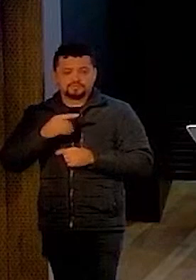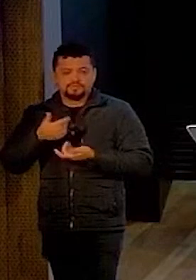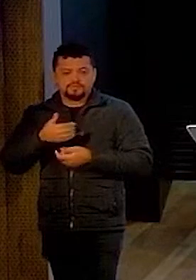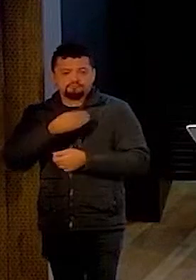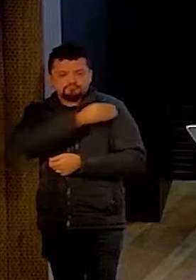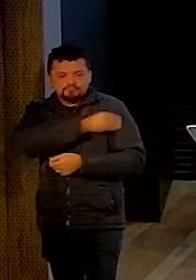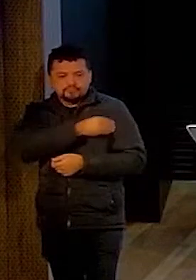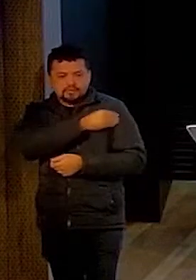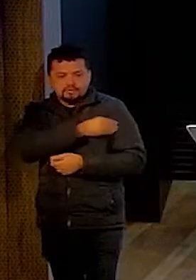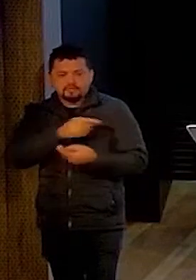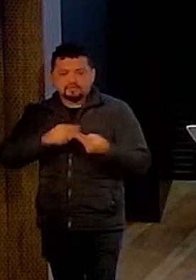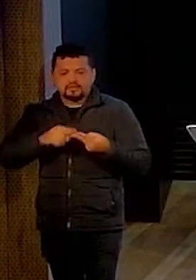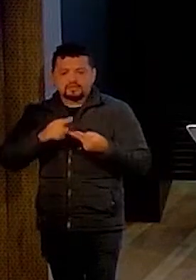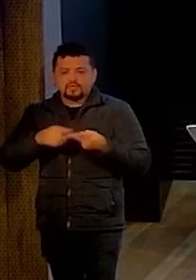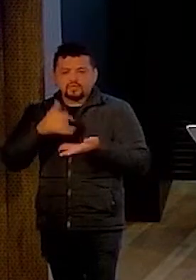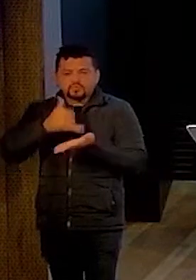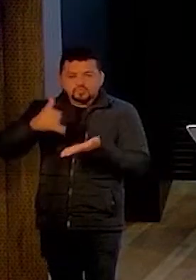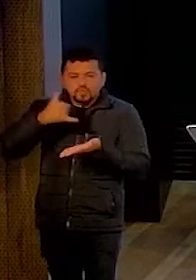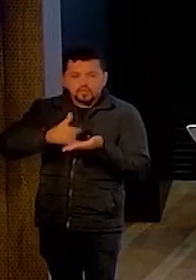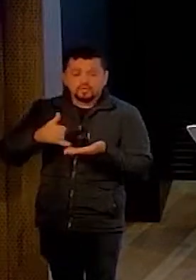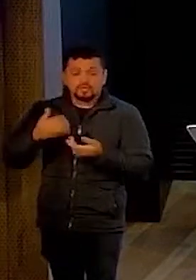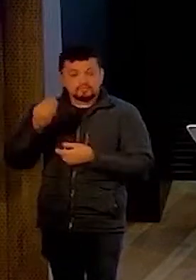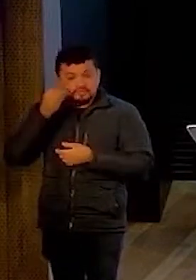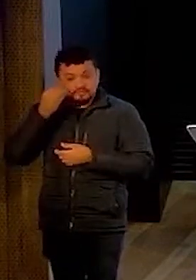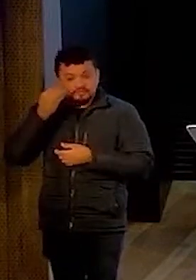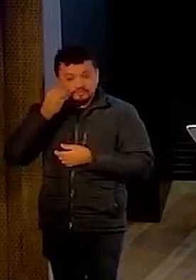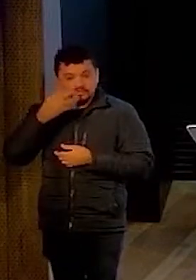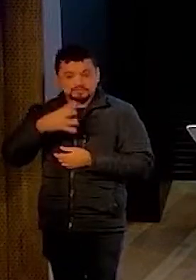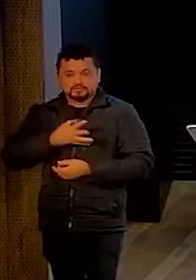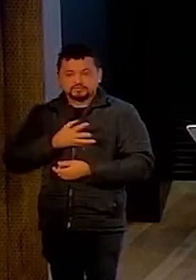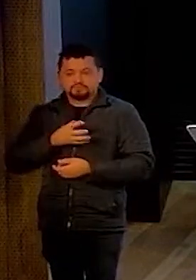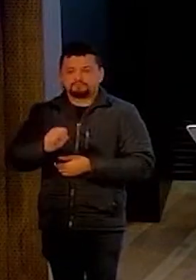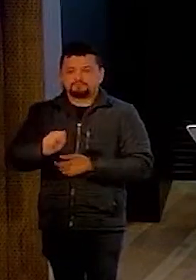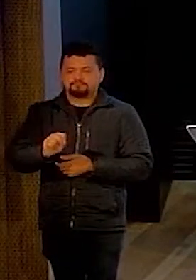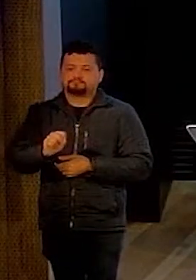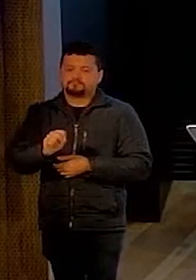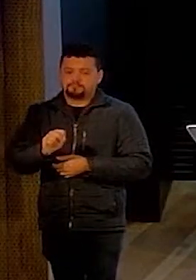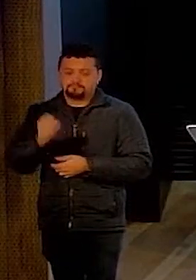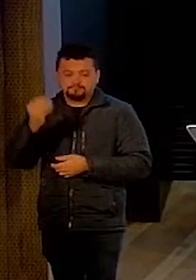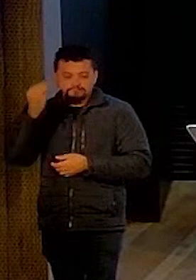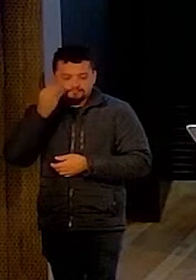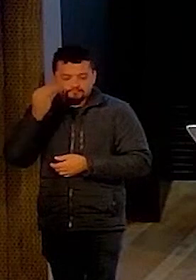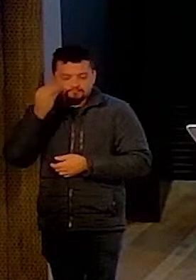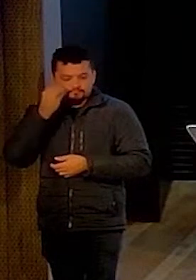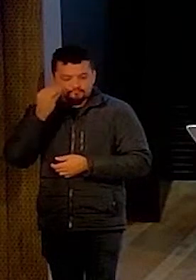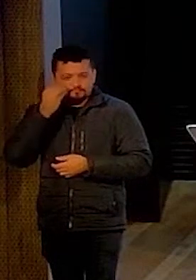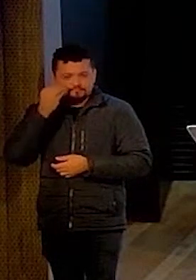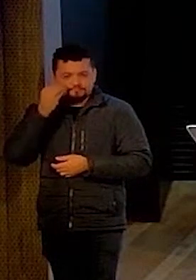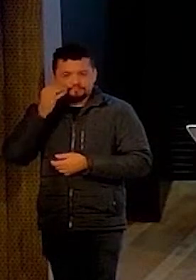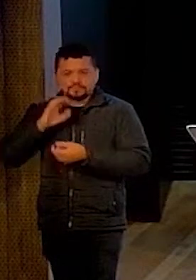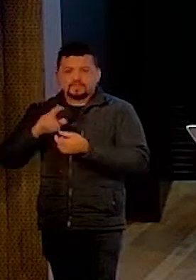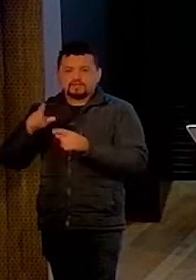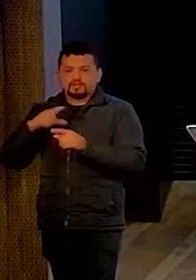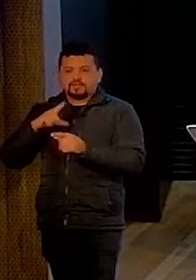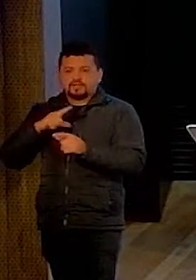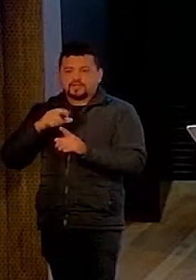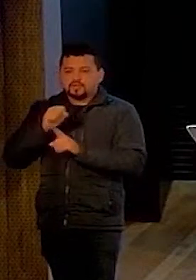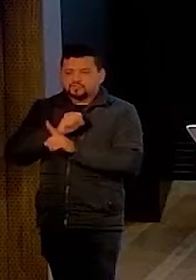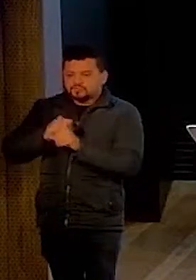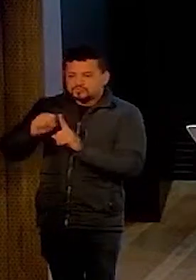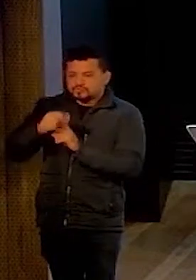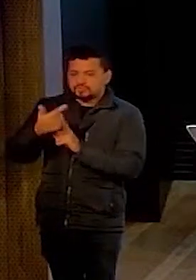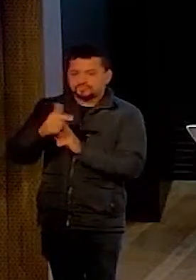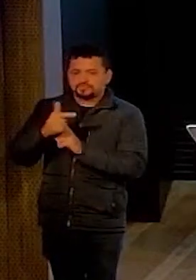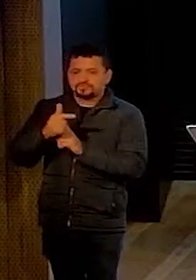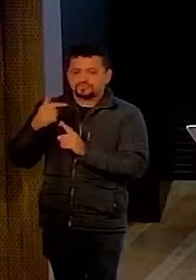queria acabar com a minha vida tentei suicídio várias vezes me isolava do mundo não queria ver